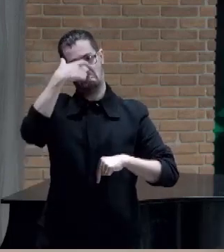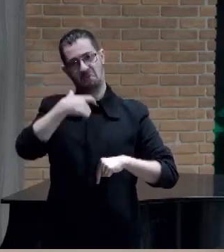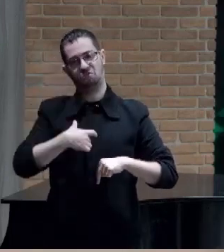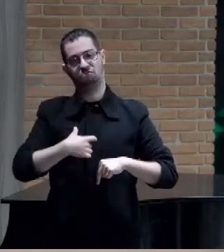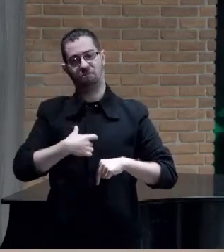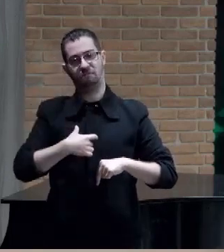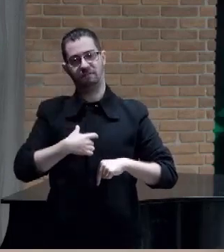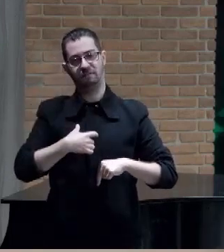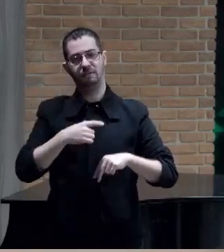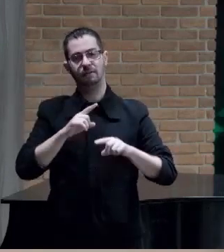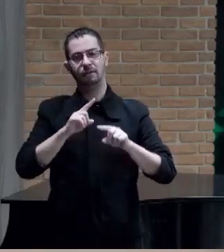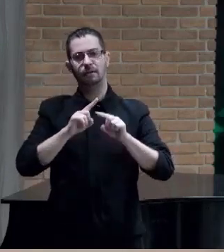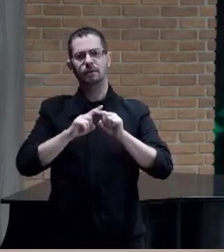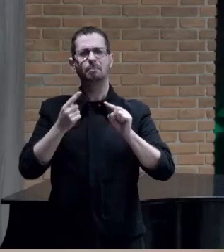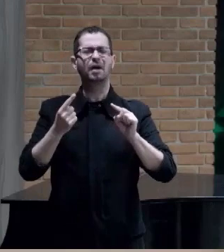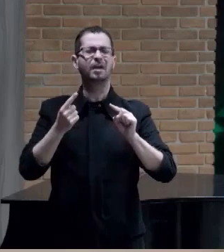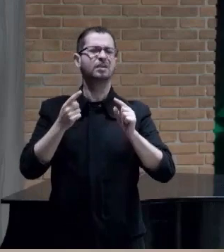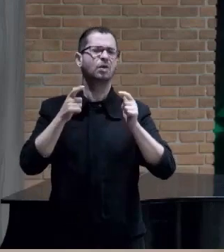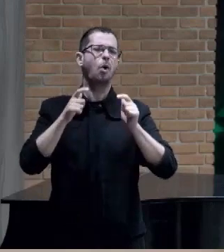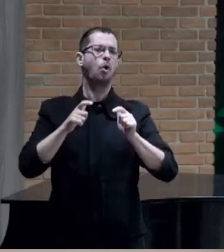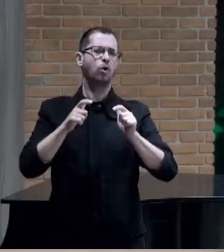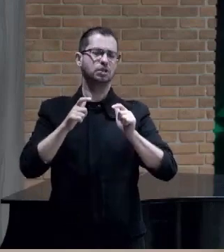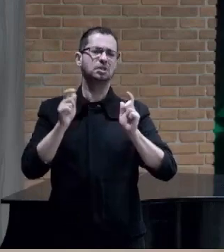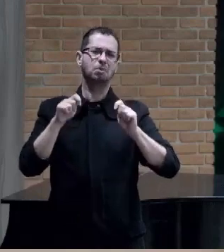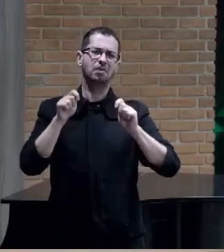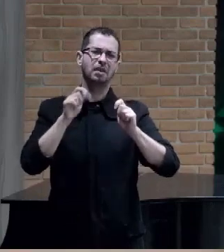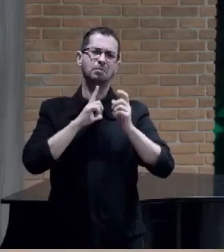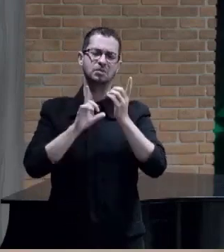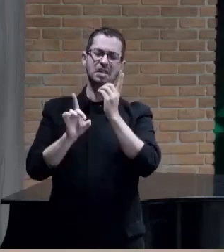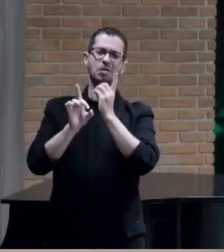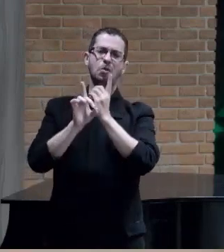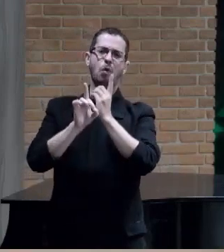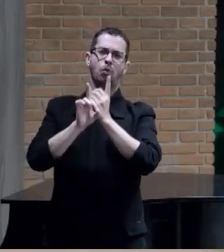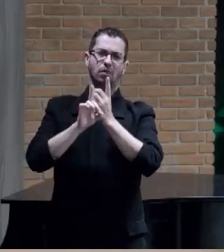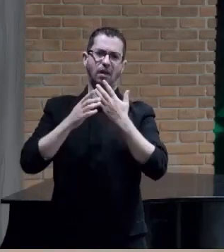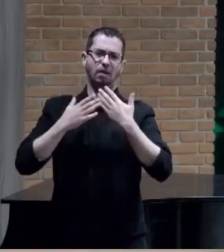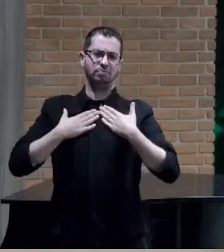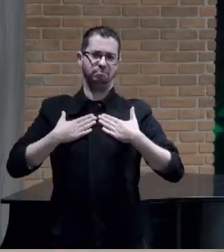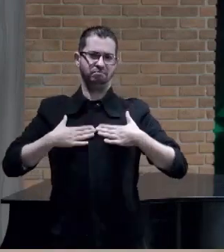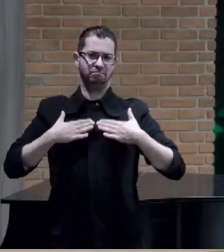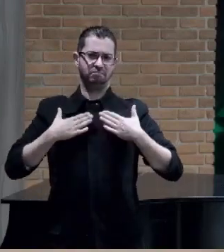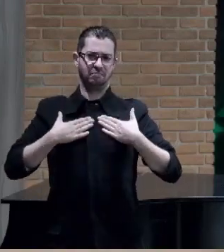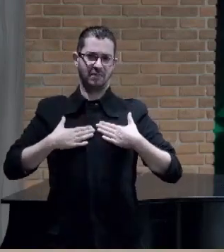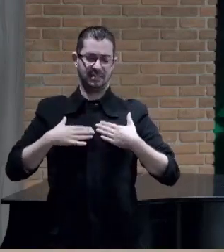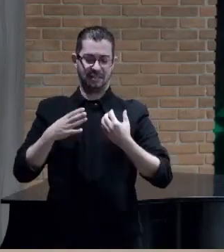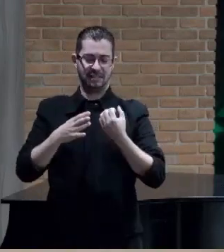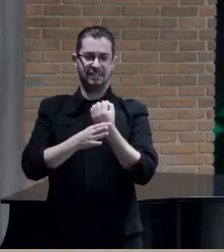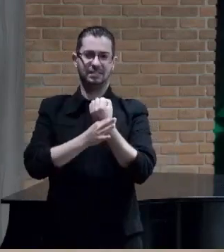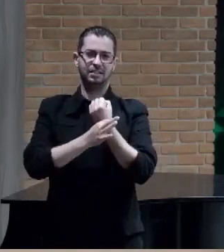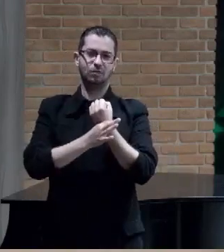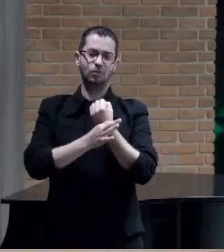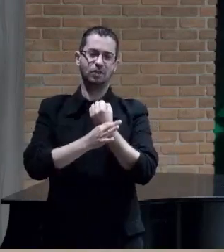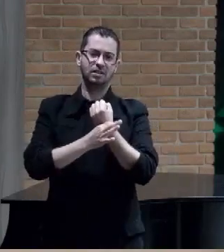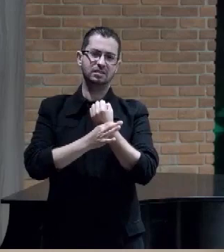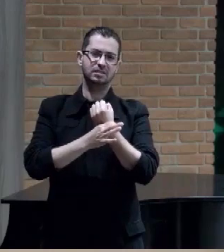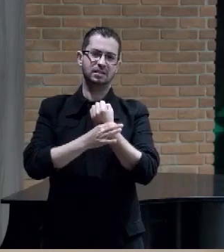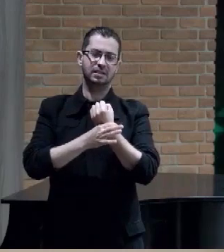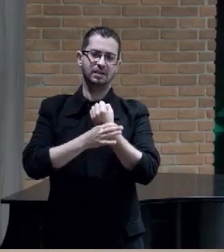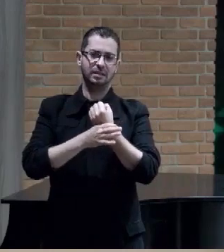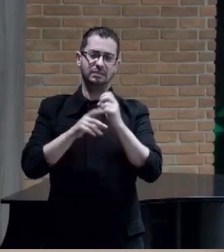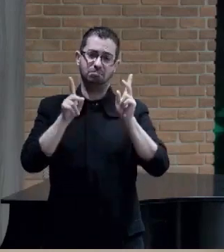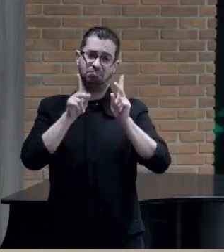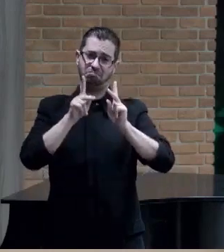Mas onde nós verdadeiramente vamos encontrar esse porto seguro, esse